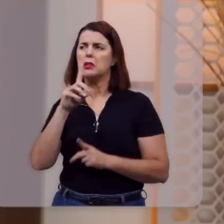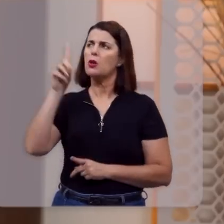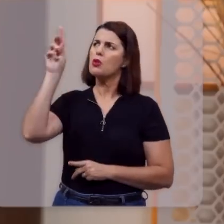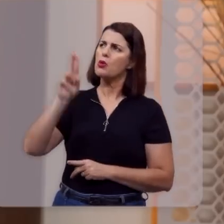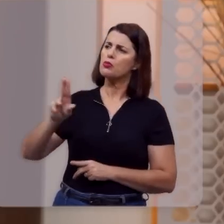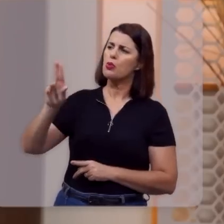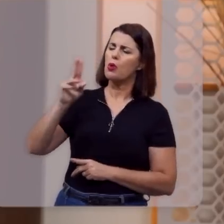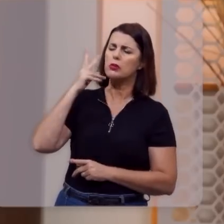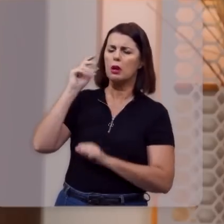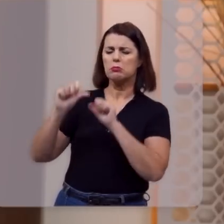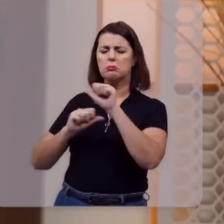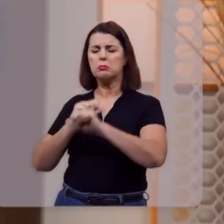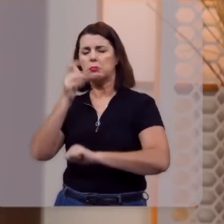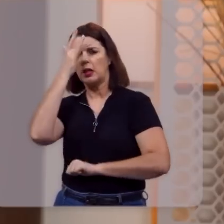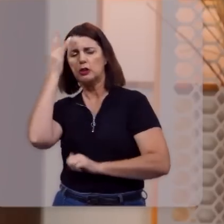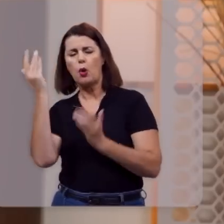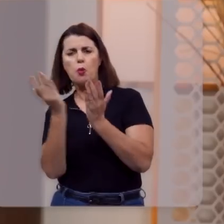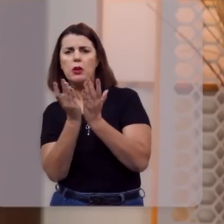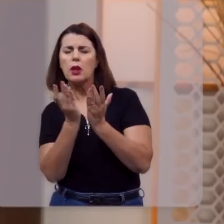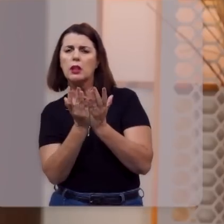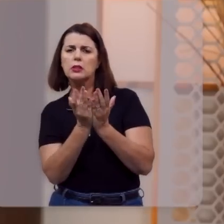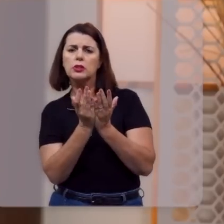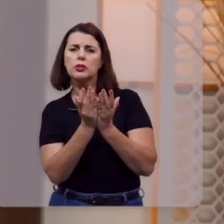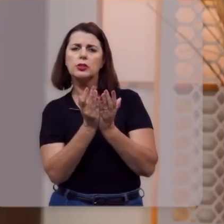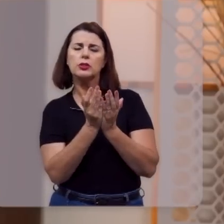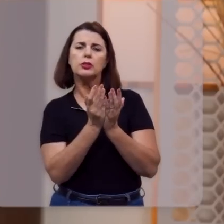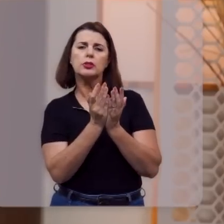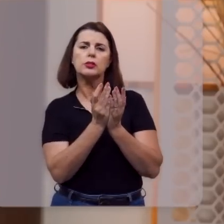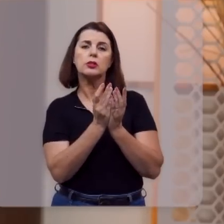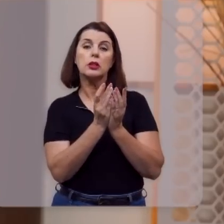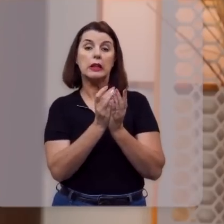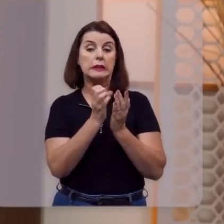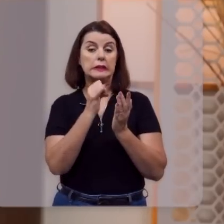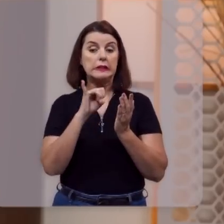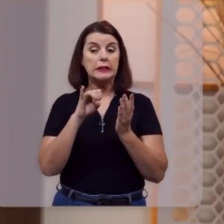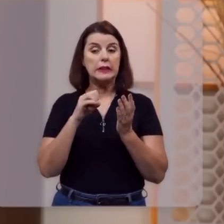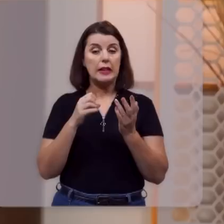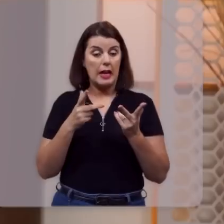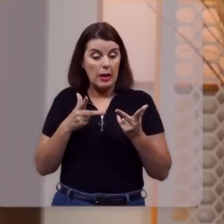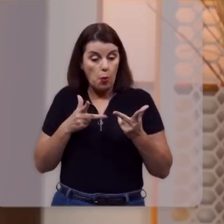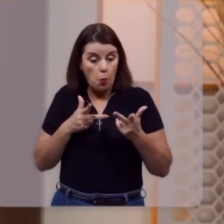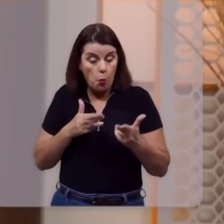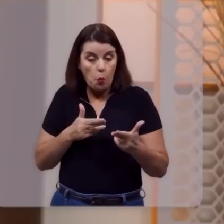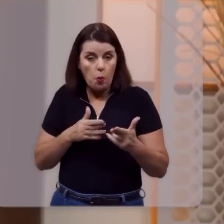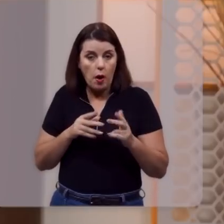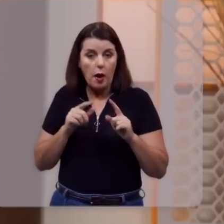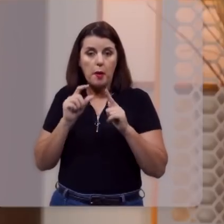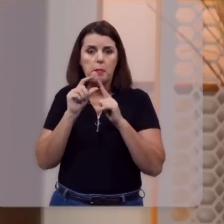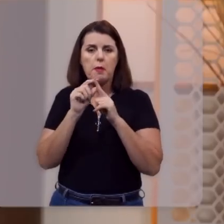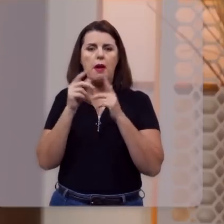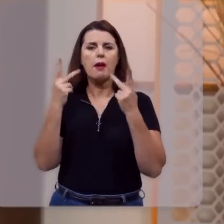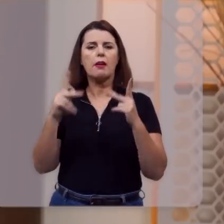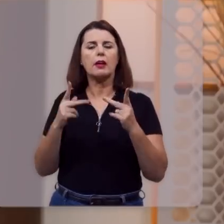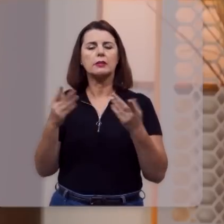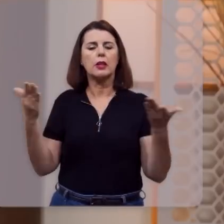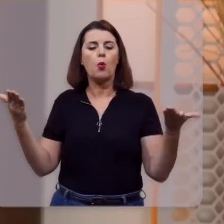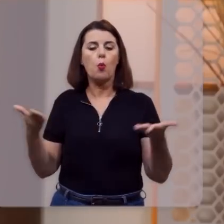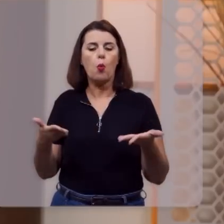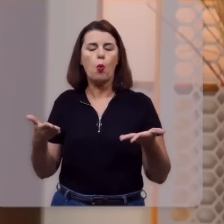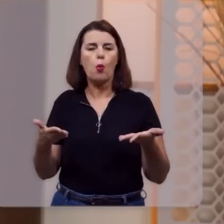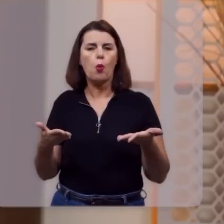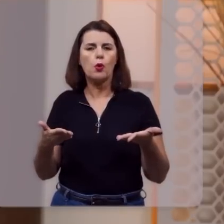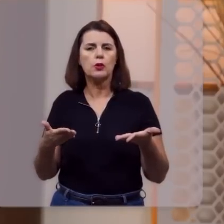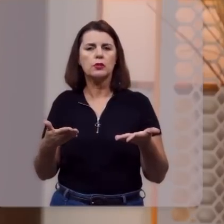para conversão de centenas, milhares de pessoas. Se nós pegarmos os mesmos sermões para pregá-los na